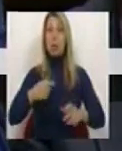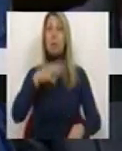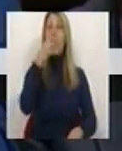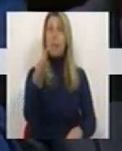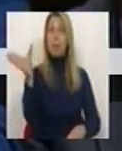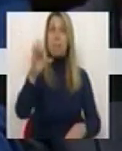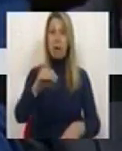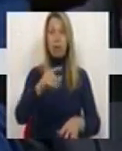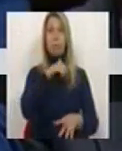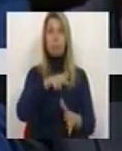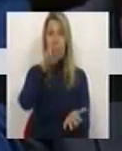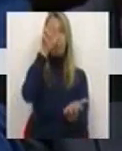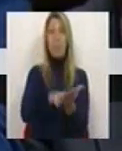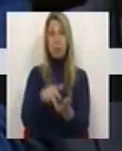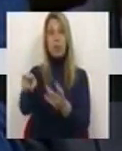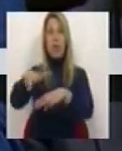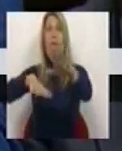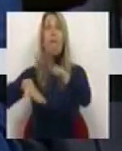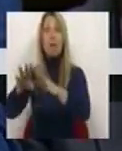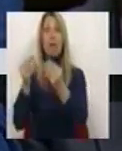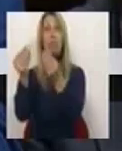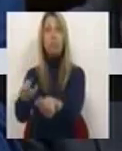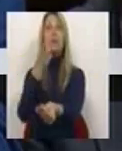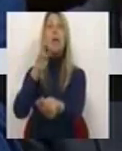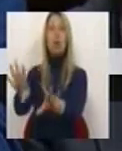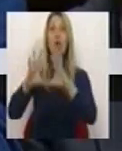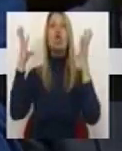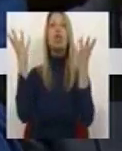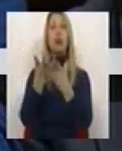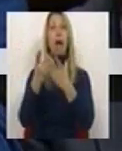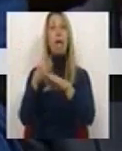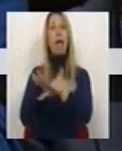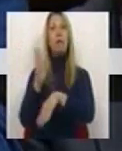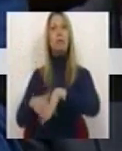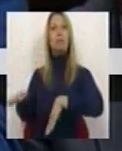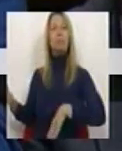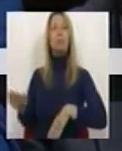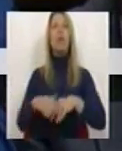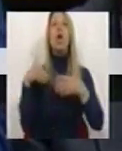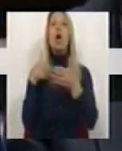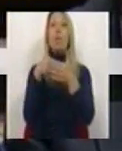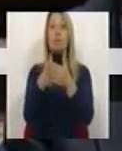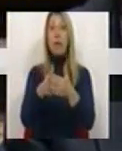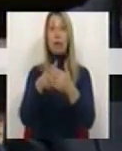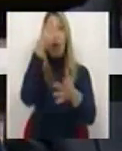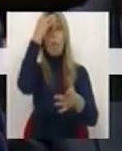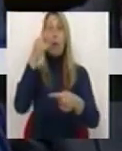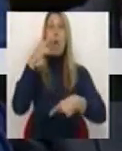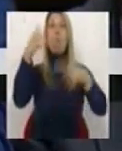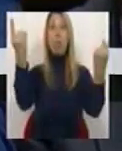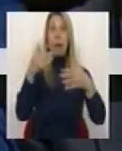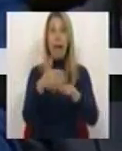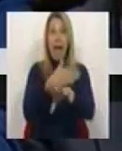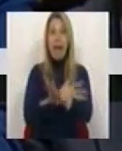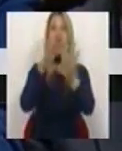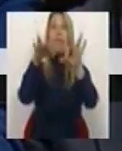são feitas por diretores gerais que estão de saída, processos de consulta pública que antes de chegarem ao fim já têm a